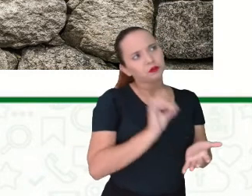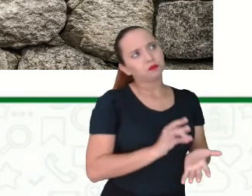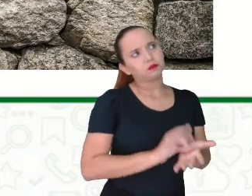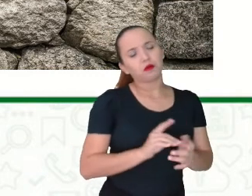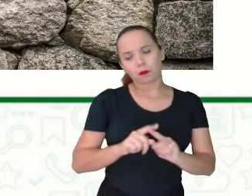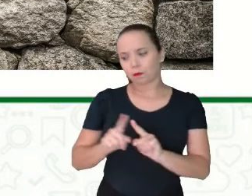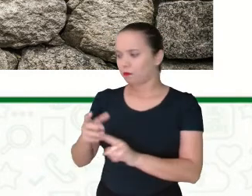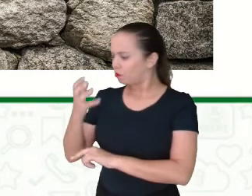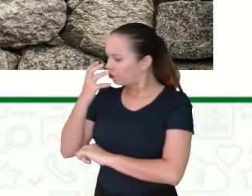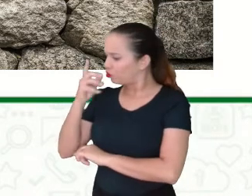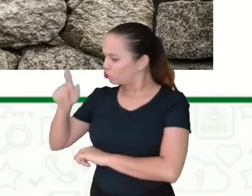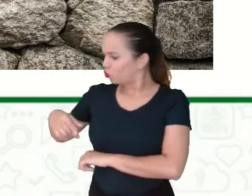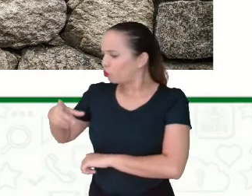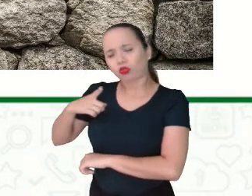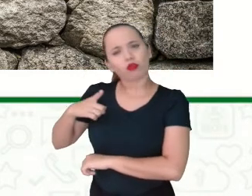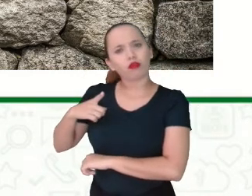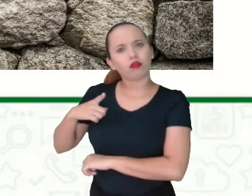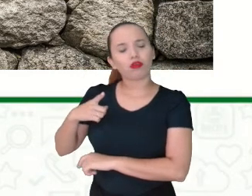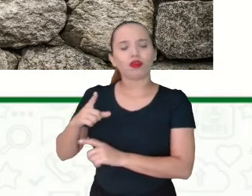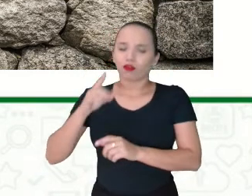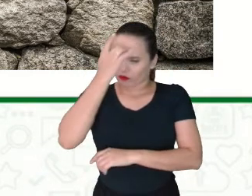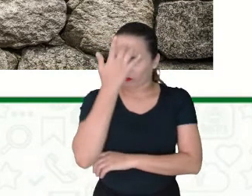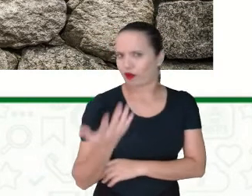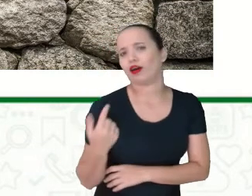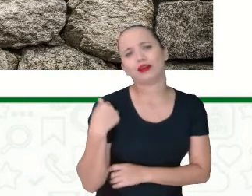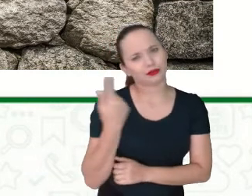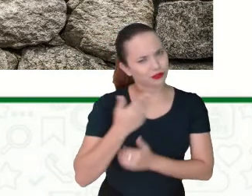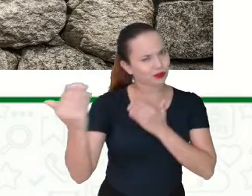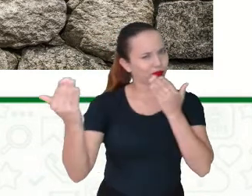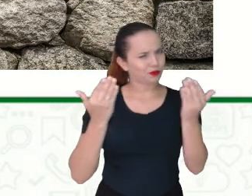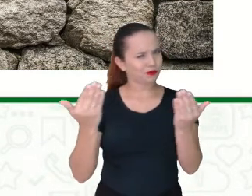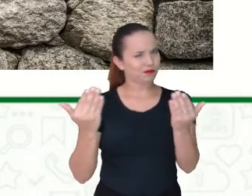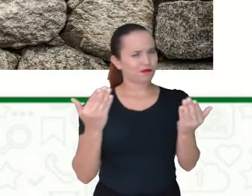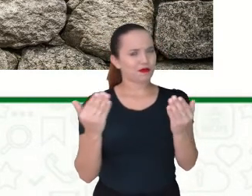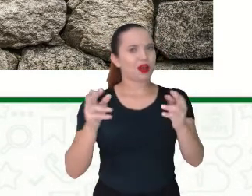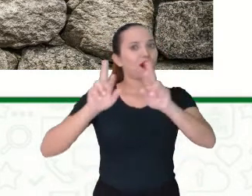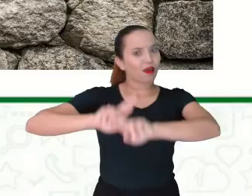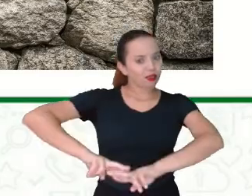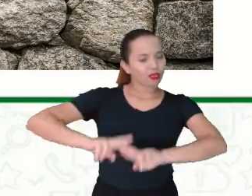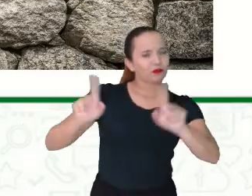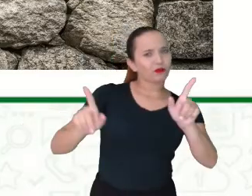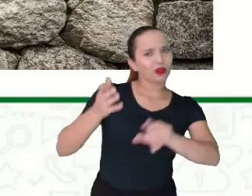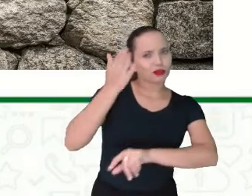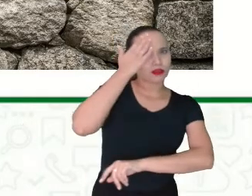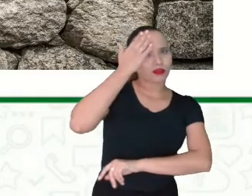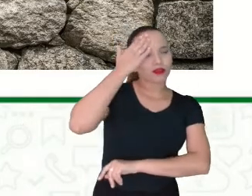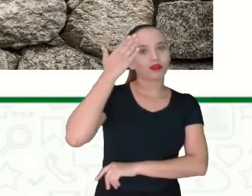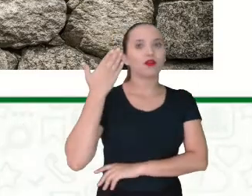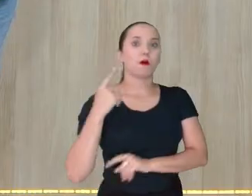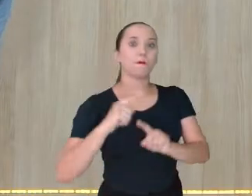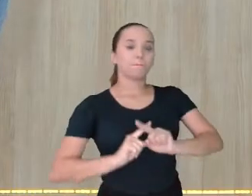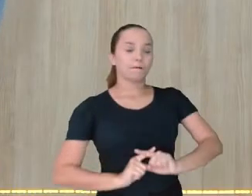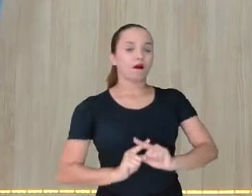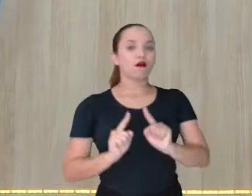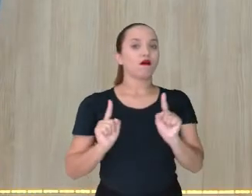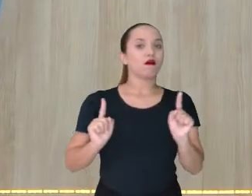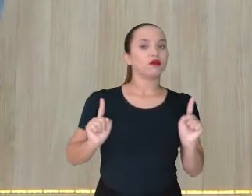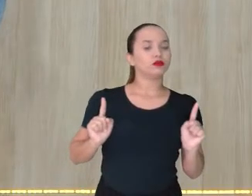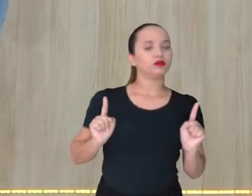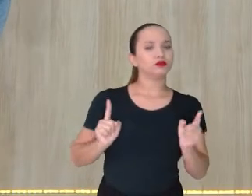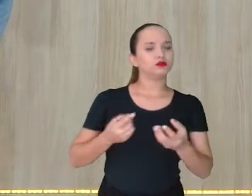o cachorrinho é ser vivo. É fácil a gente fazer isso, né? Diferenciar. Mas